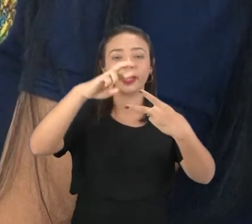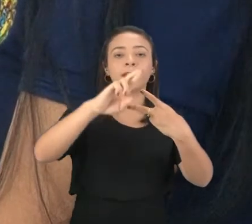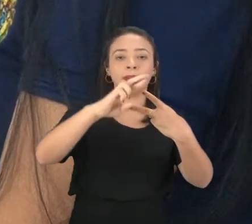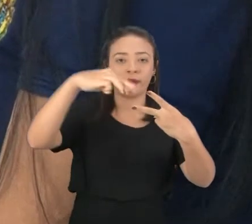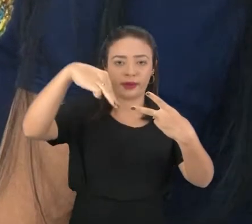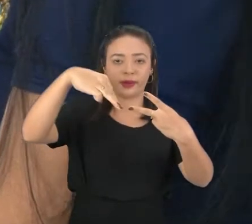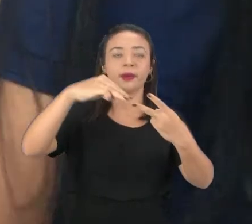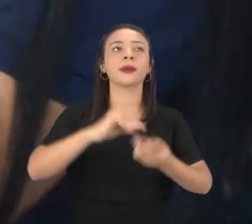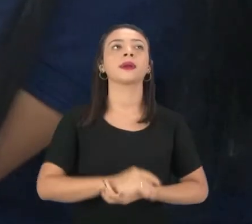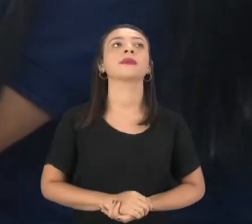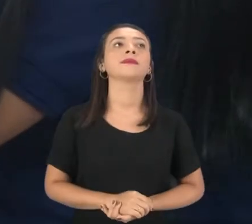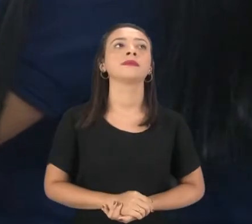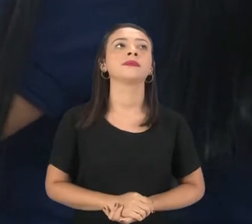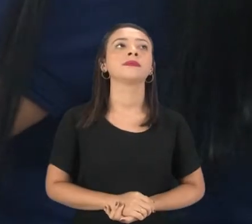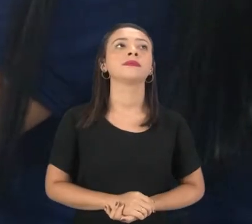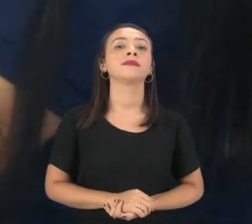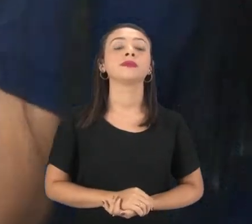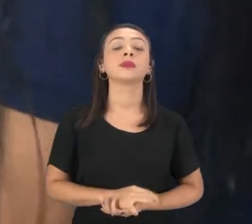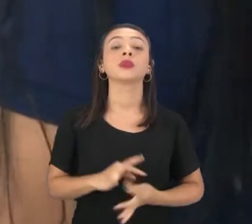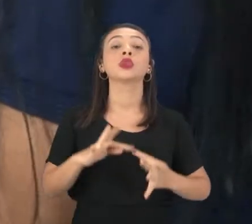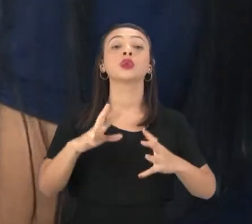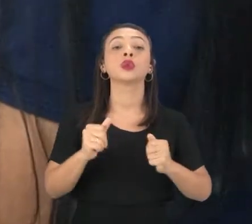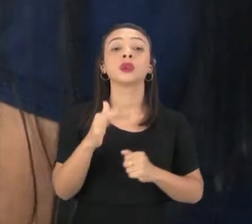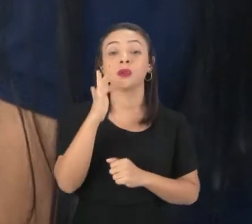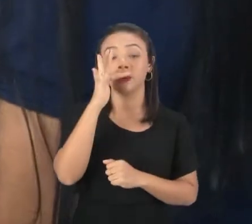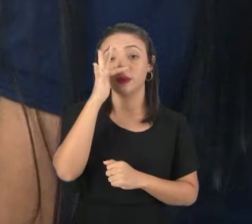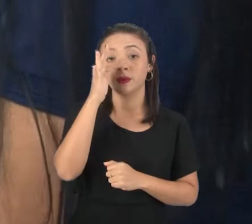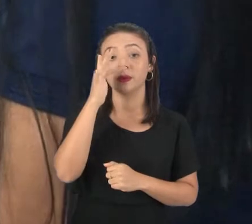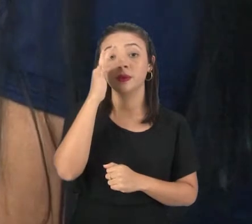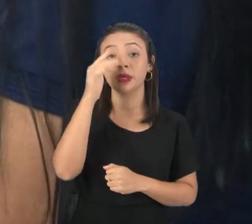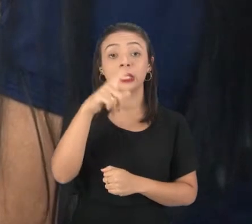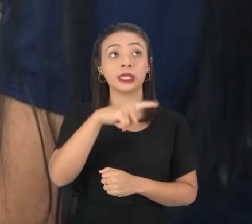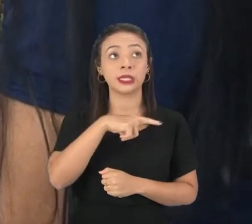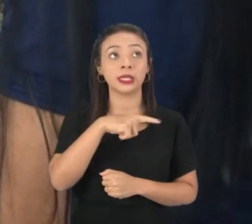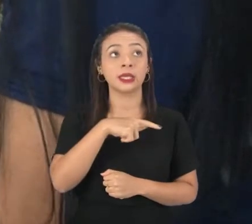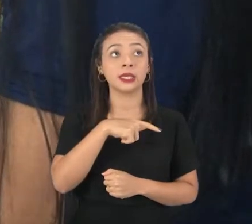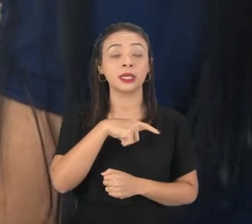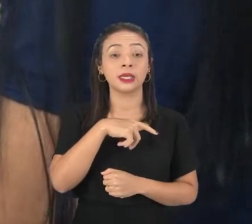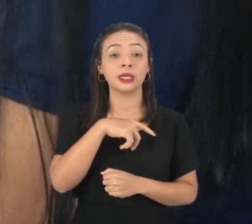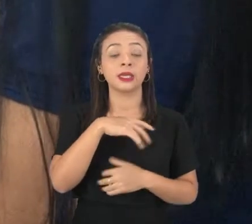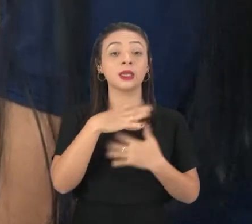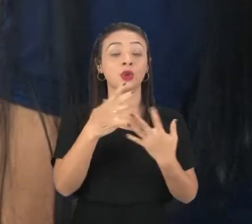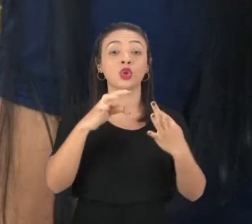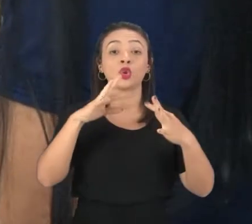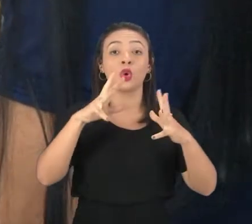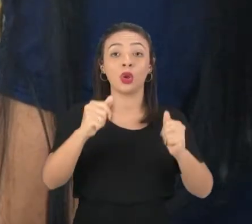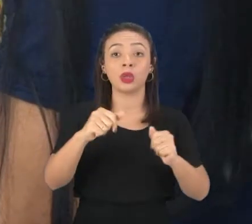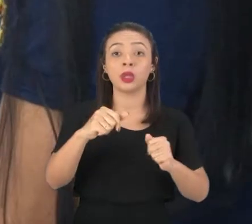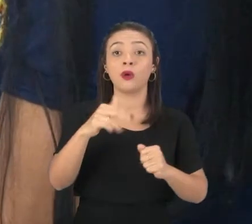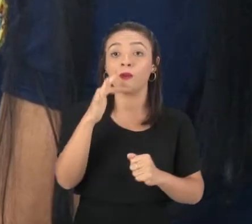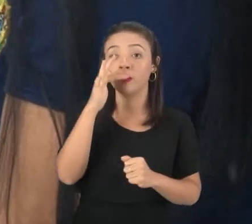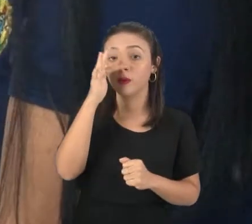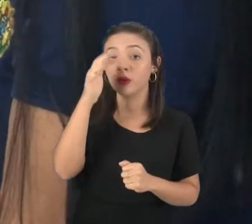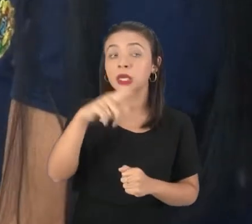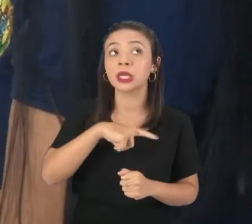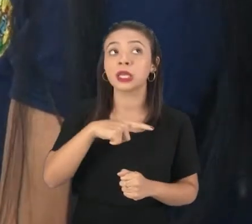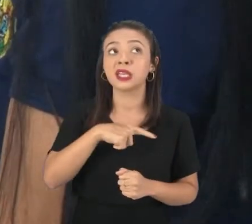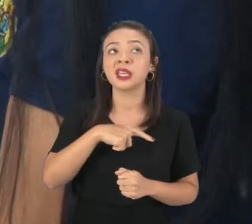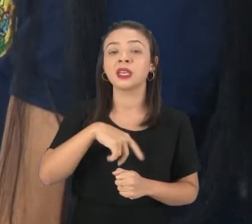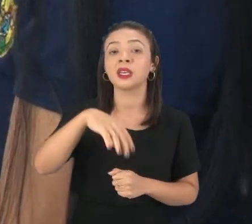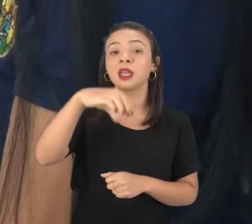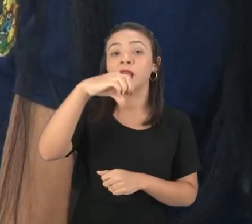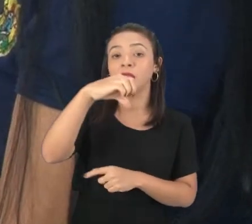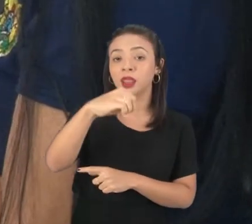que eu tenho rosa e Margarida do total de flores eu tenho isso aqui então eu vou pegar o total de flores que eu tenho para mim saber quantos